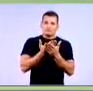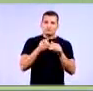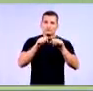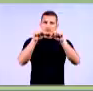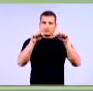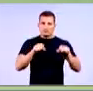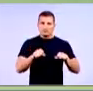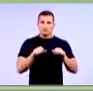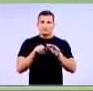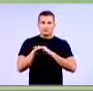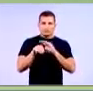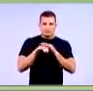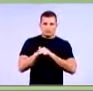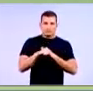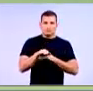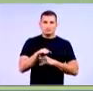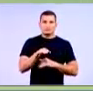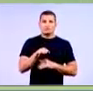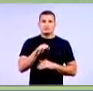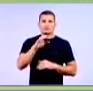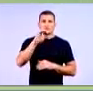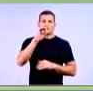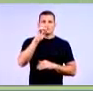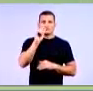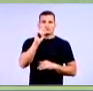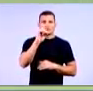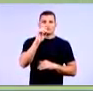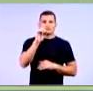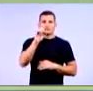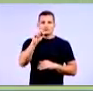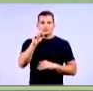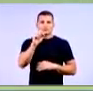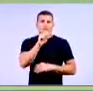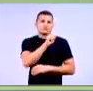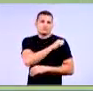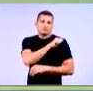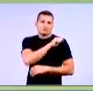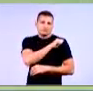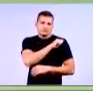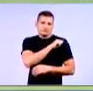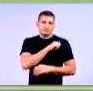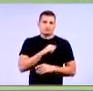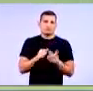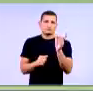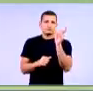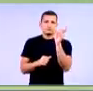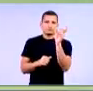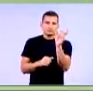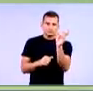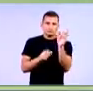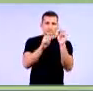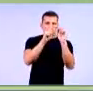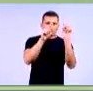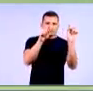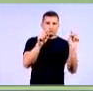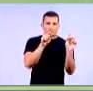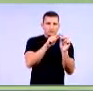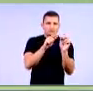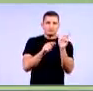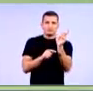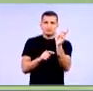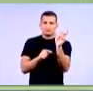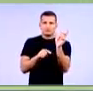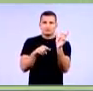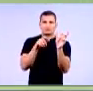para gravar os dados do aluno, então eu represento através desse retângulo, e vamos aqui nessa situação também gravar